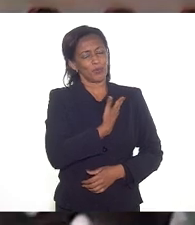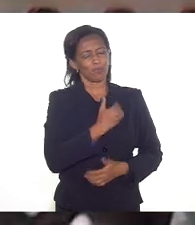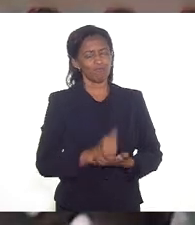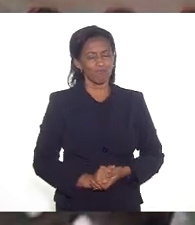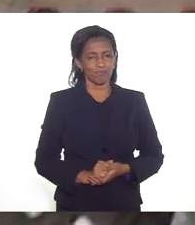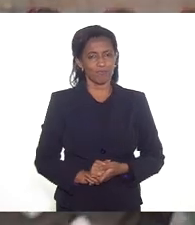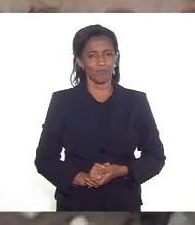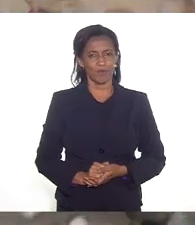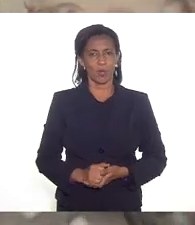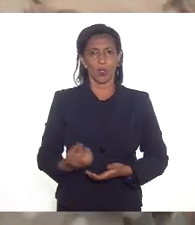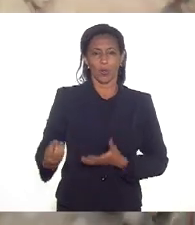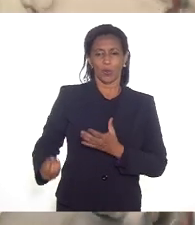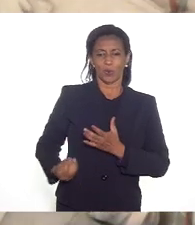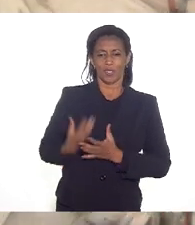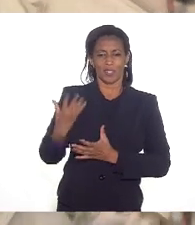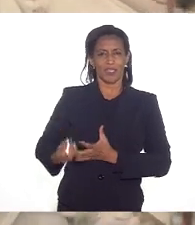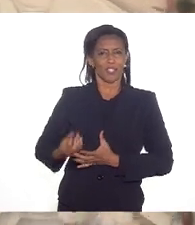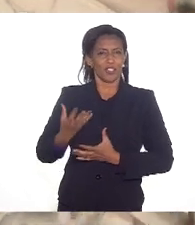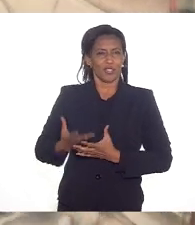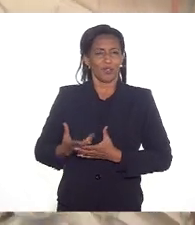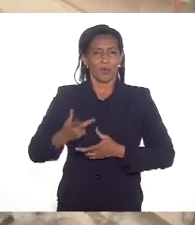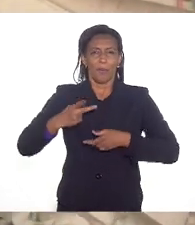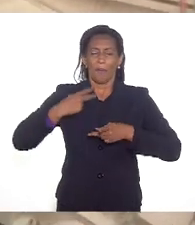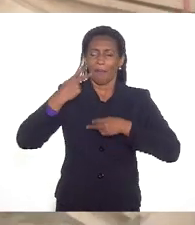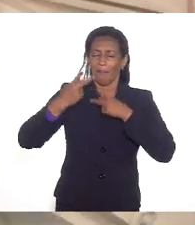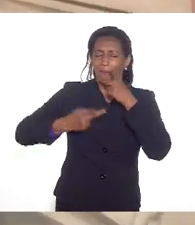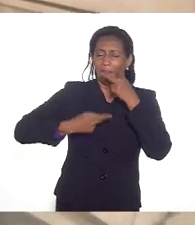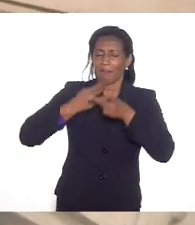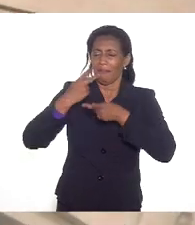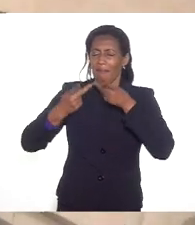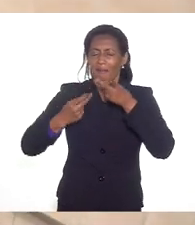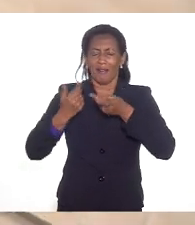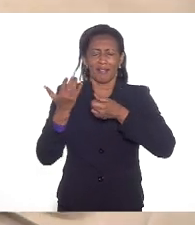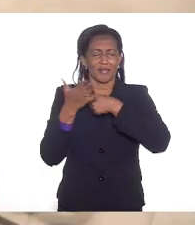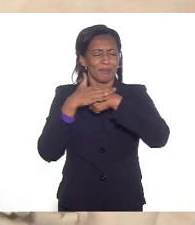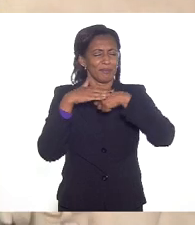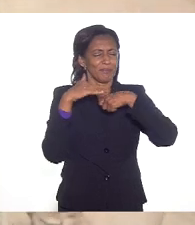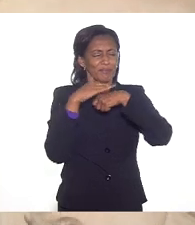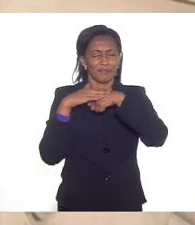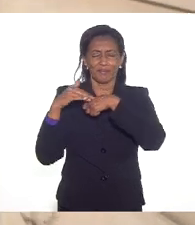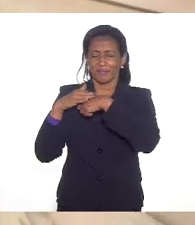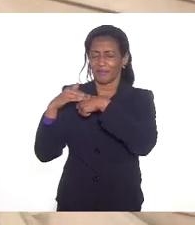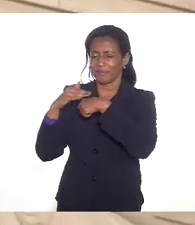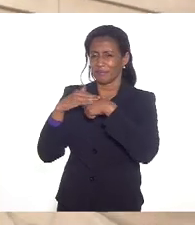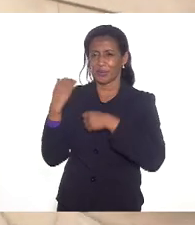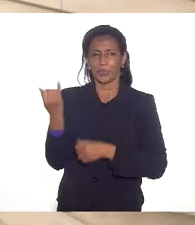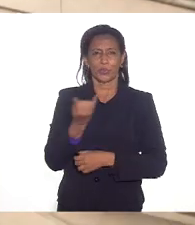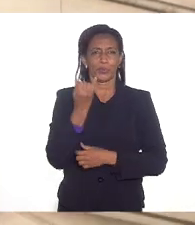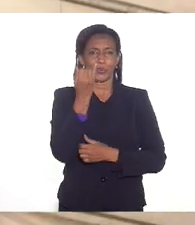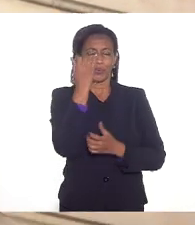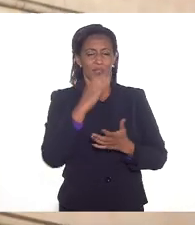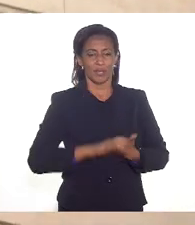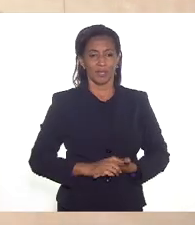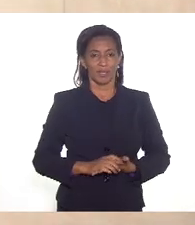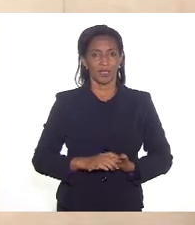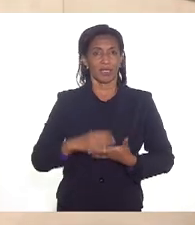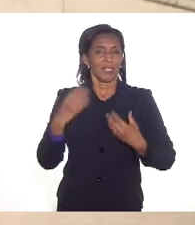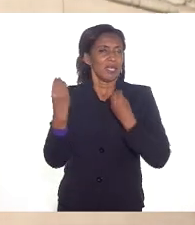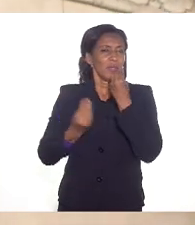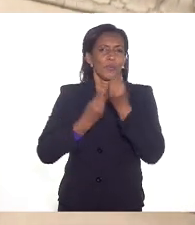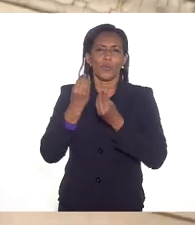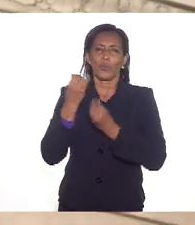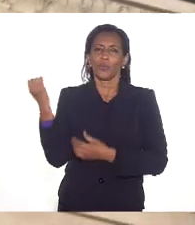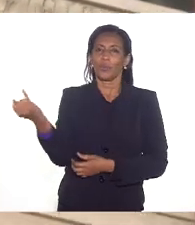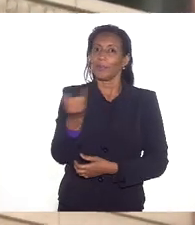grande incentivador com palavras sempre muito calorosos e muito muito